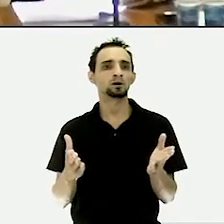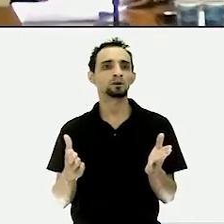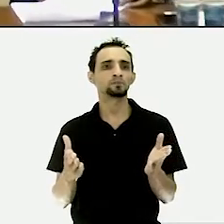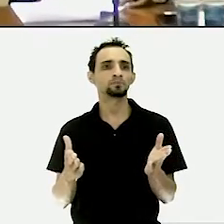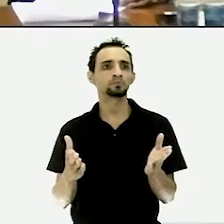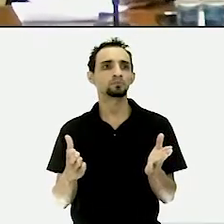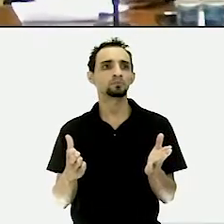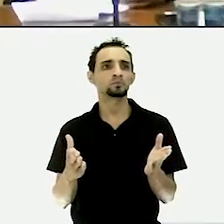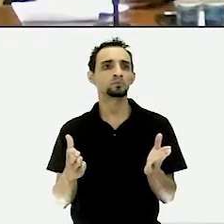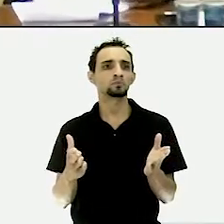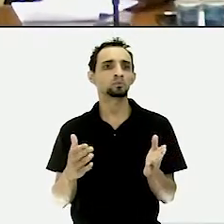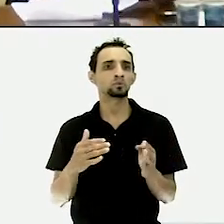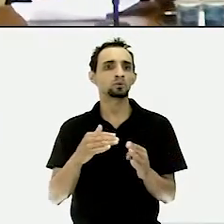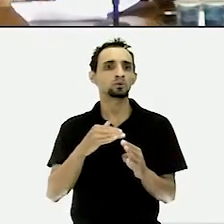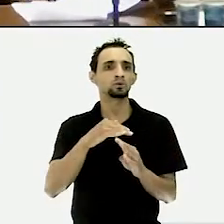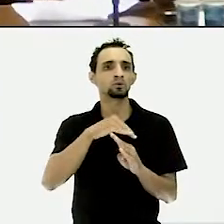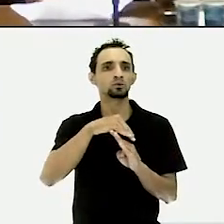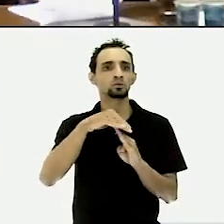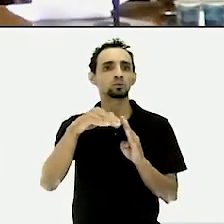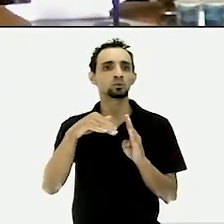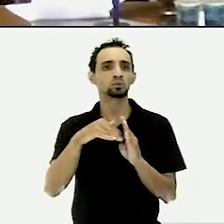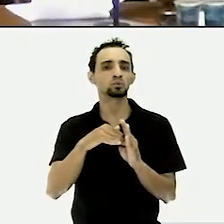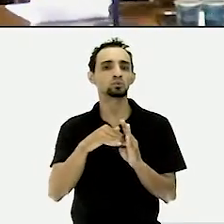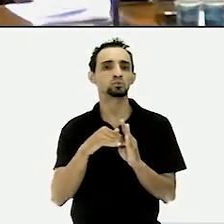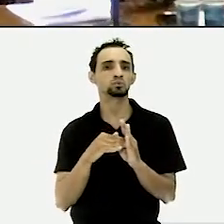Esgotado o material da ordem do dia,